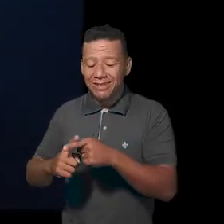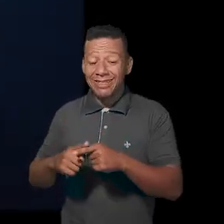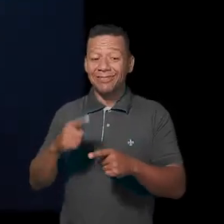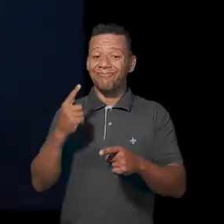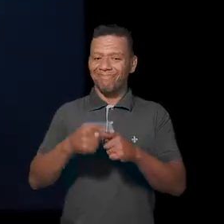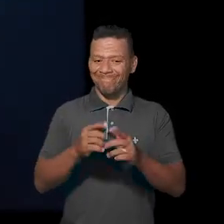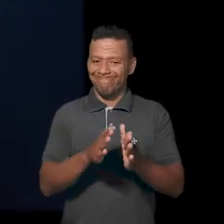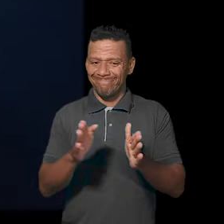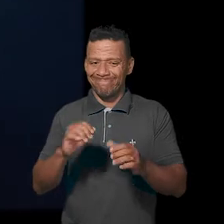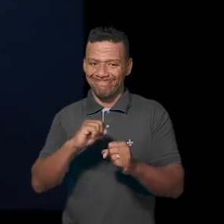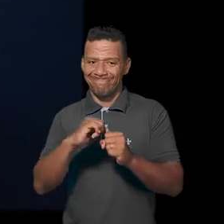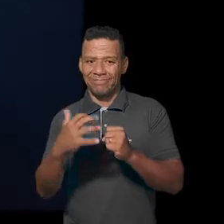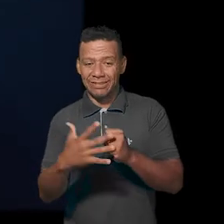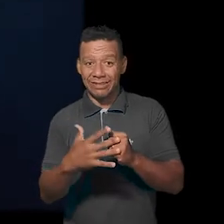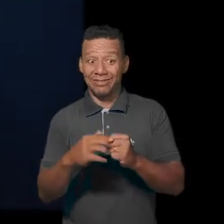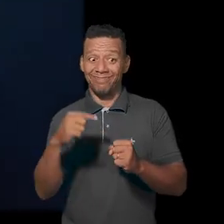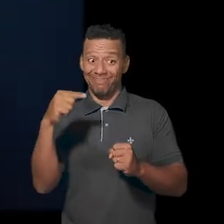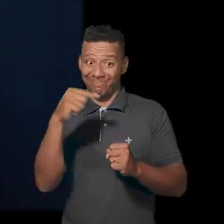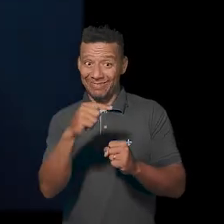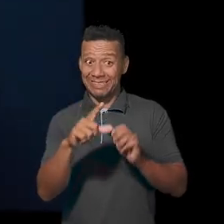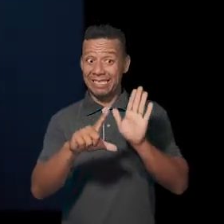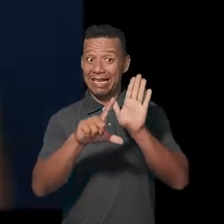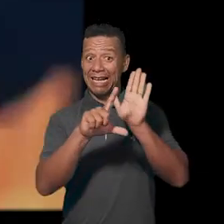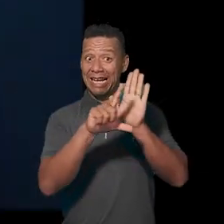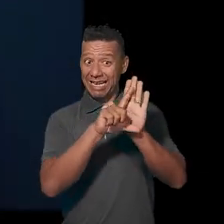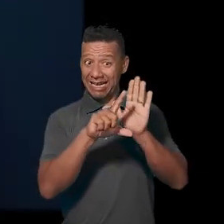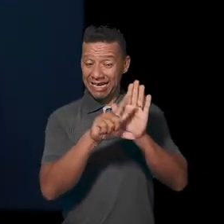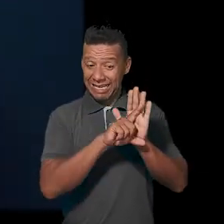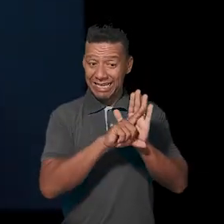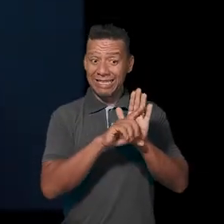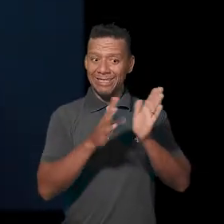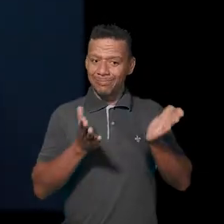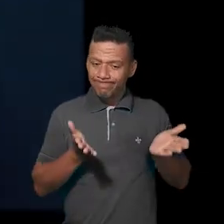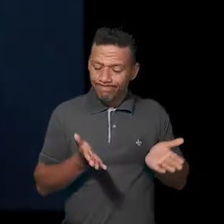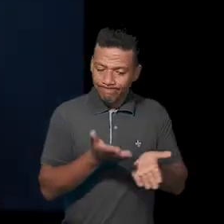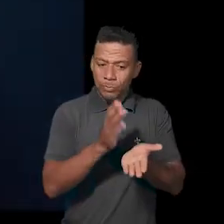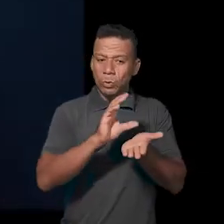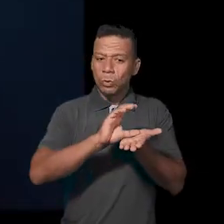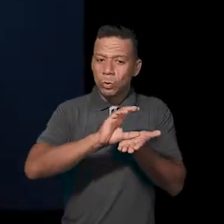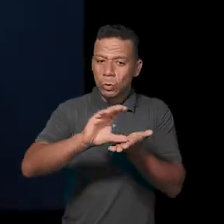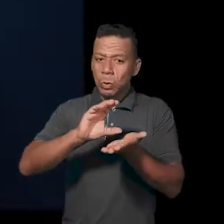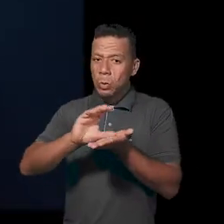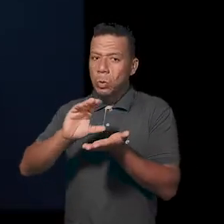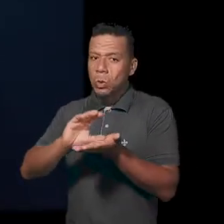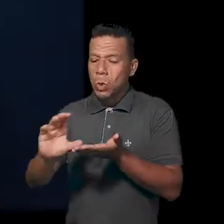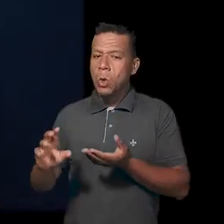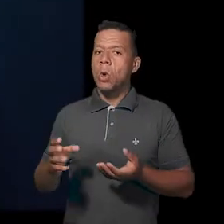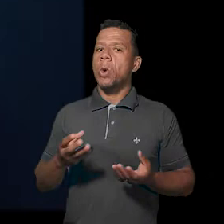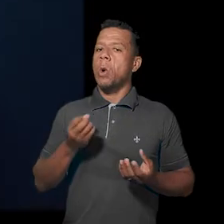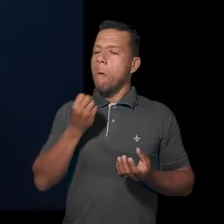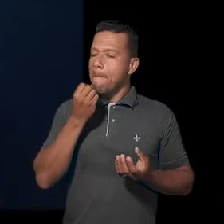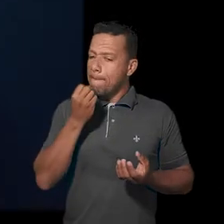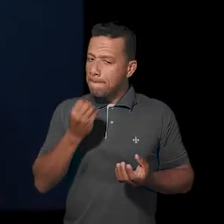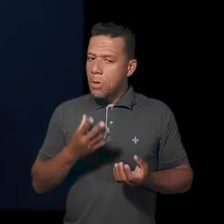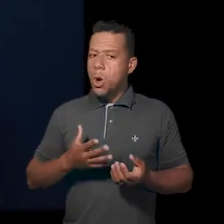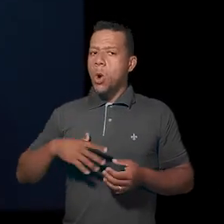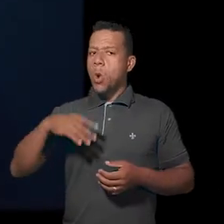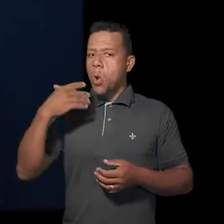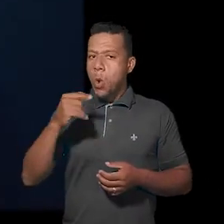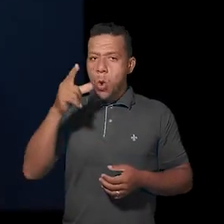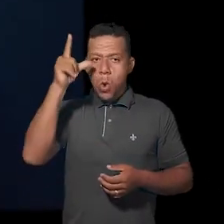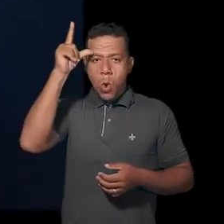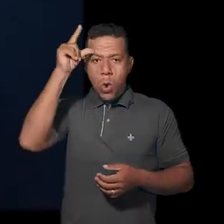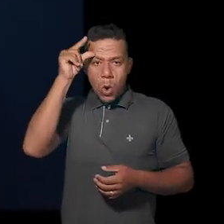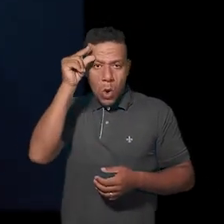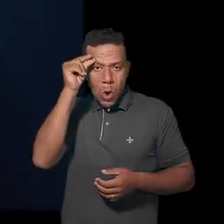né? E toda a abrangência de editais que o Aldir Blanc forneceu também foi muito válido por